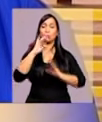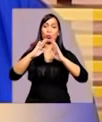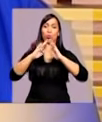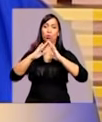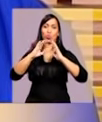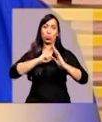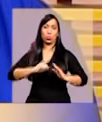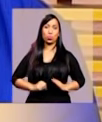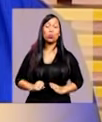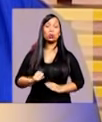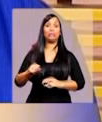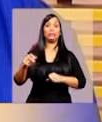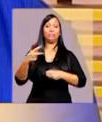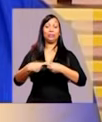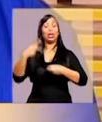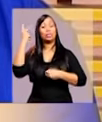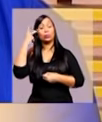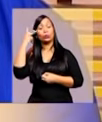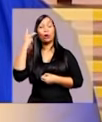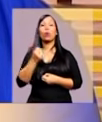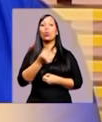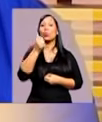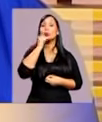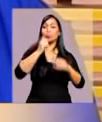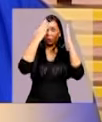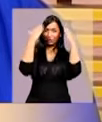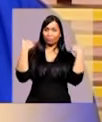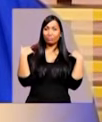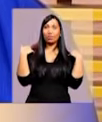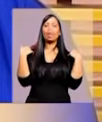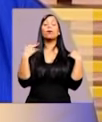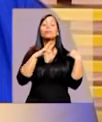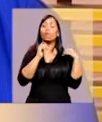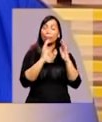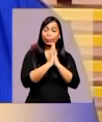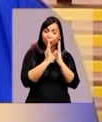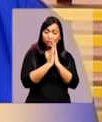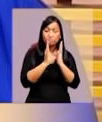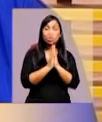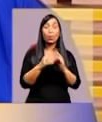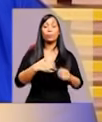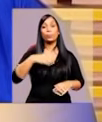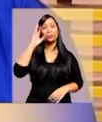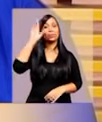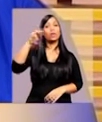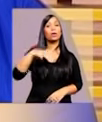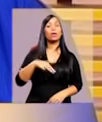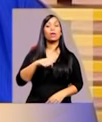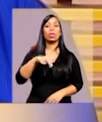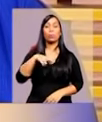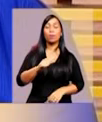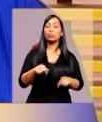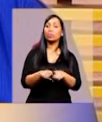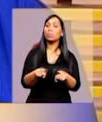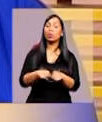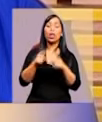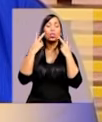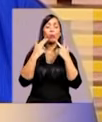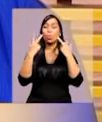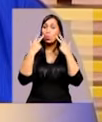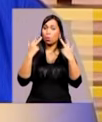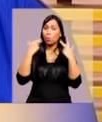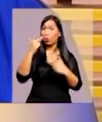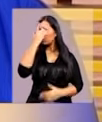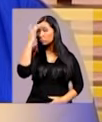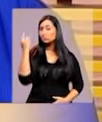mosteiros zen na cidade de São Paulo, onde algumas freiras vão meditar. O meu mestre, Lama Padma Santen, também é muito